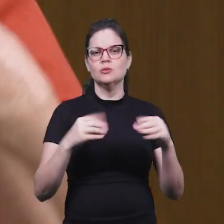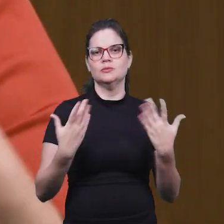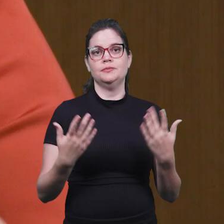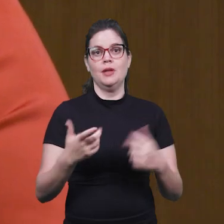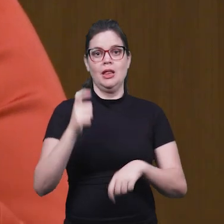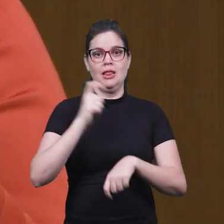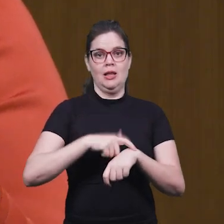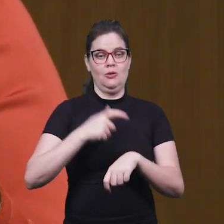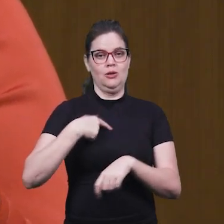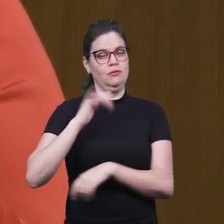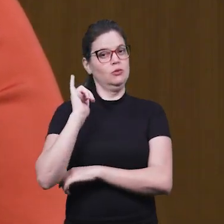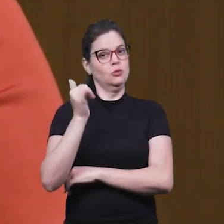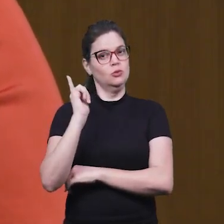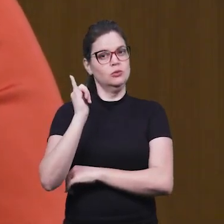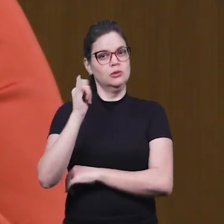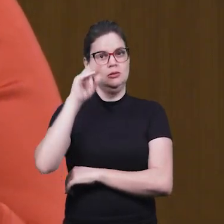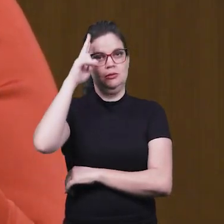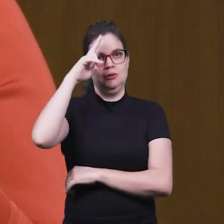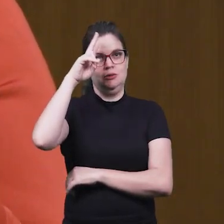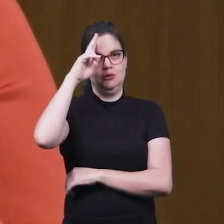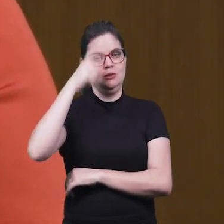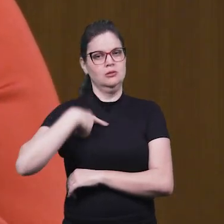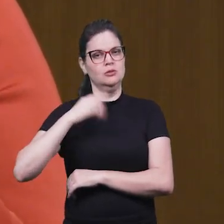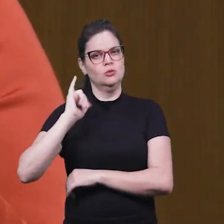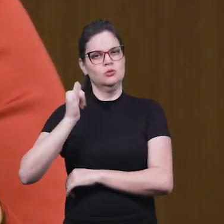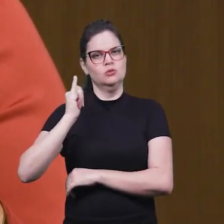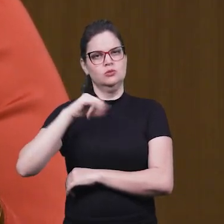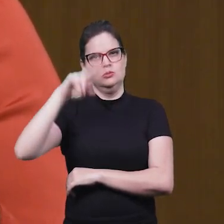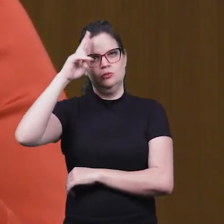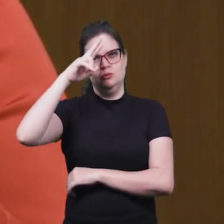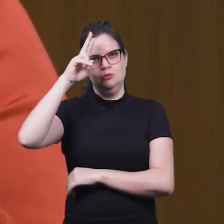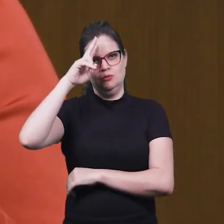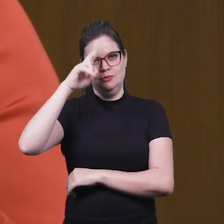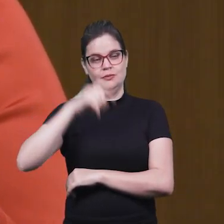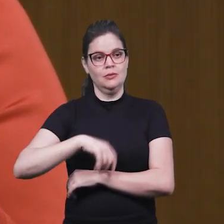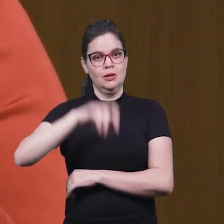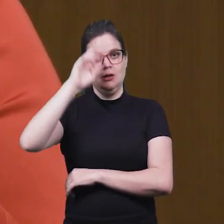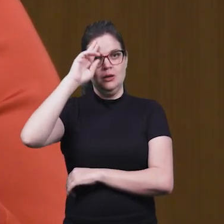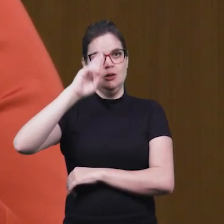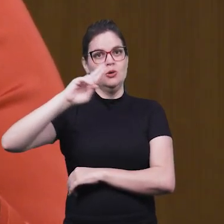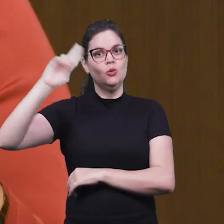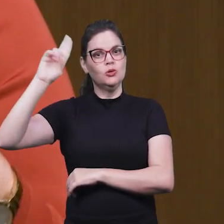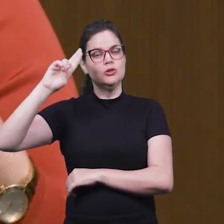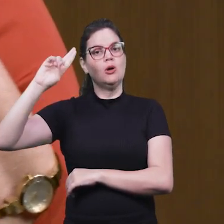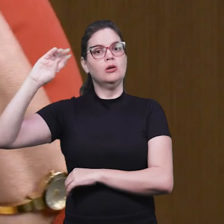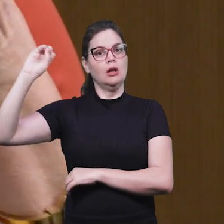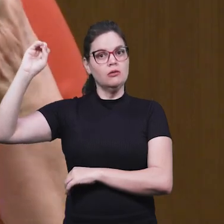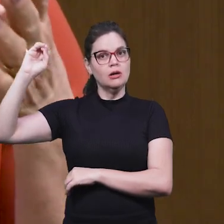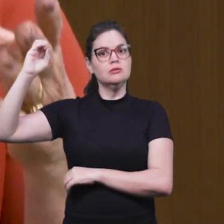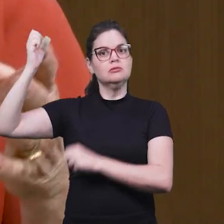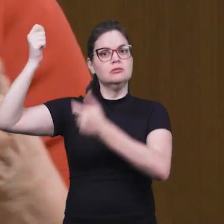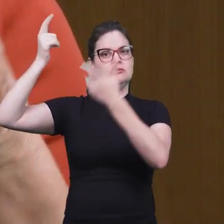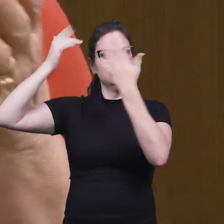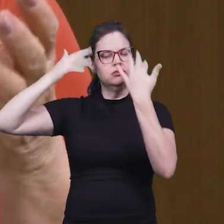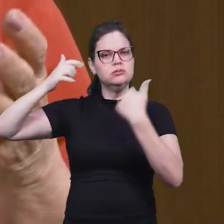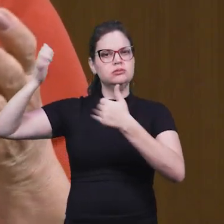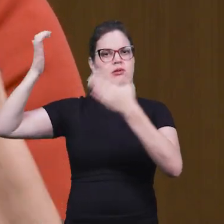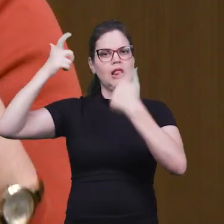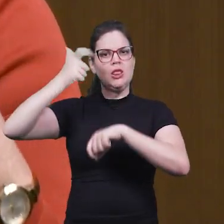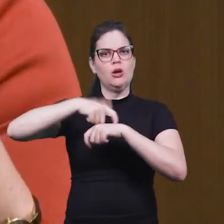contando a história, mas o Senhor estava me dando tanta graça no falar, as crianças todas